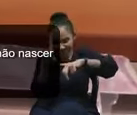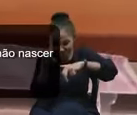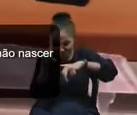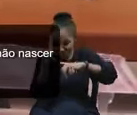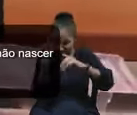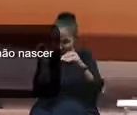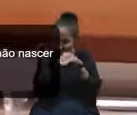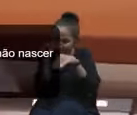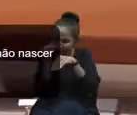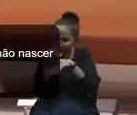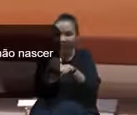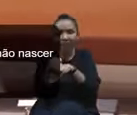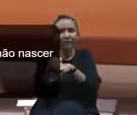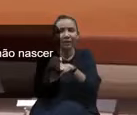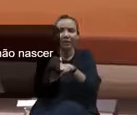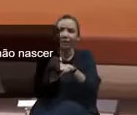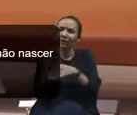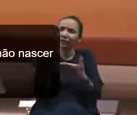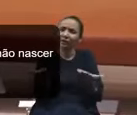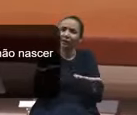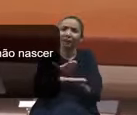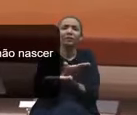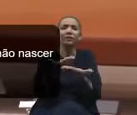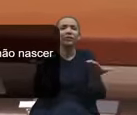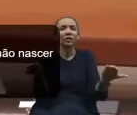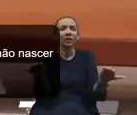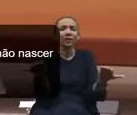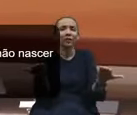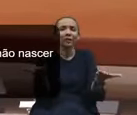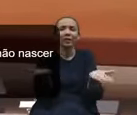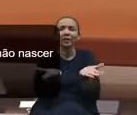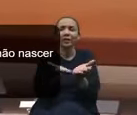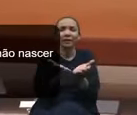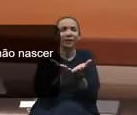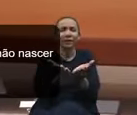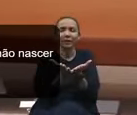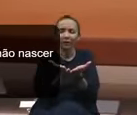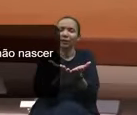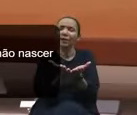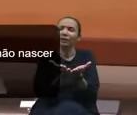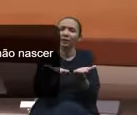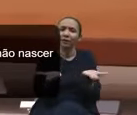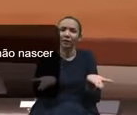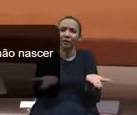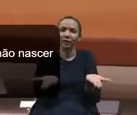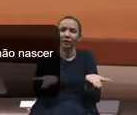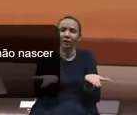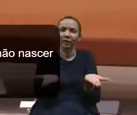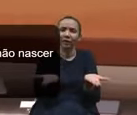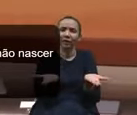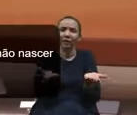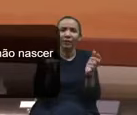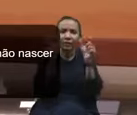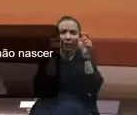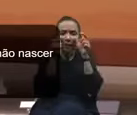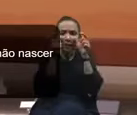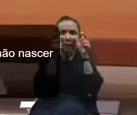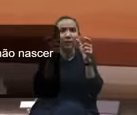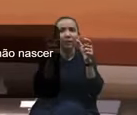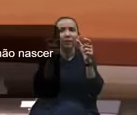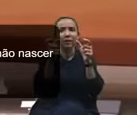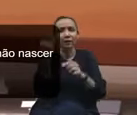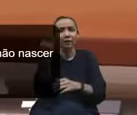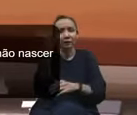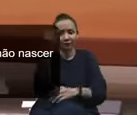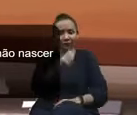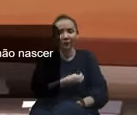irmãs doutoras universitárias se vocês não se derem para o Sobrenatural em Deus